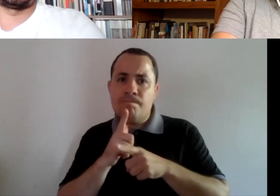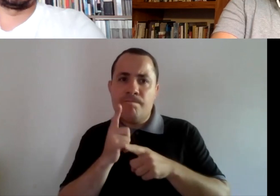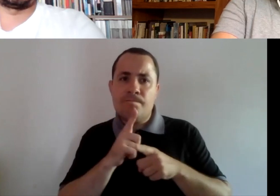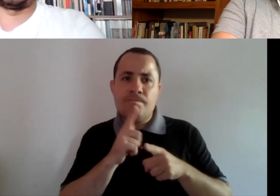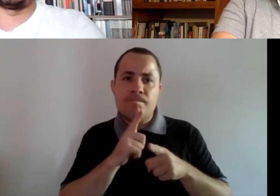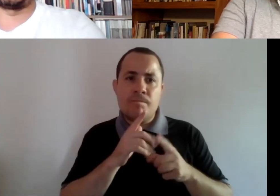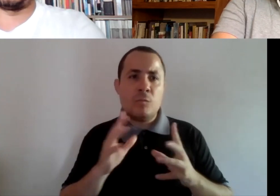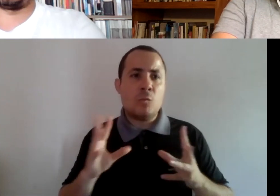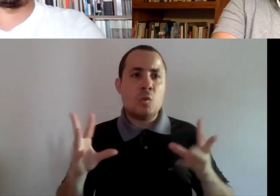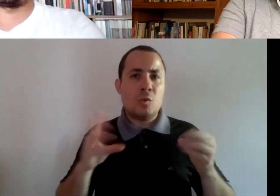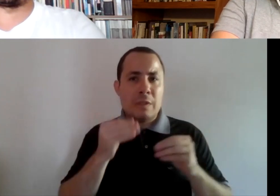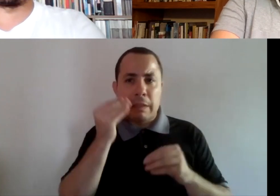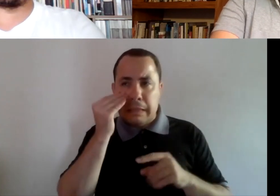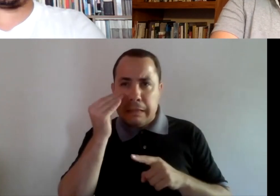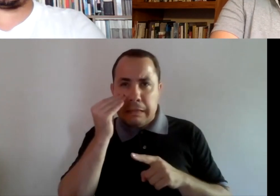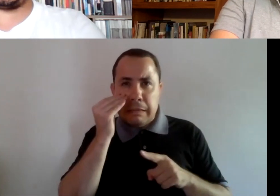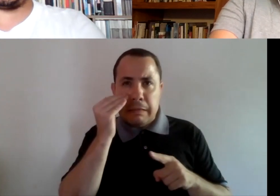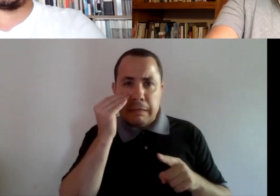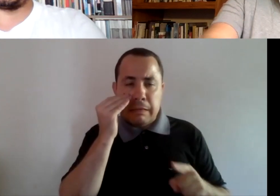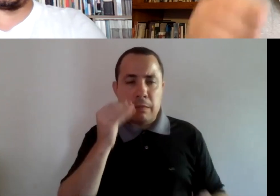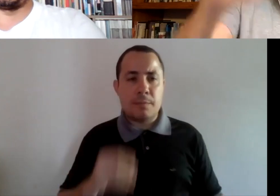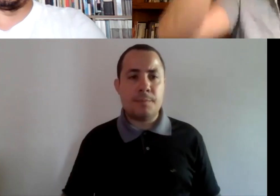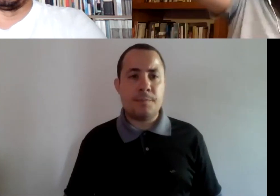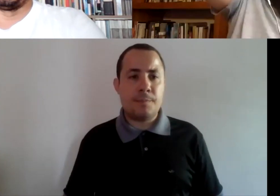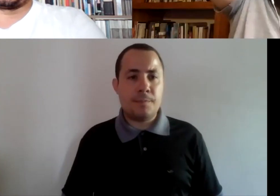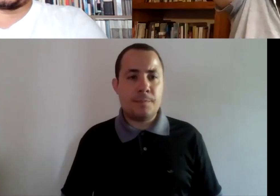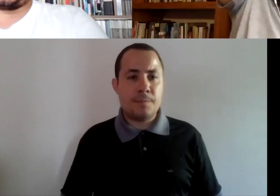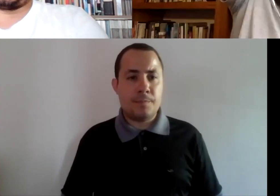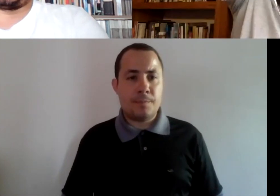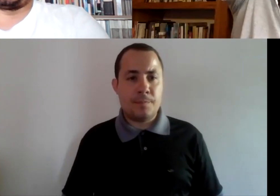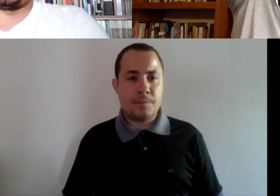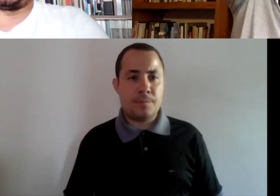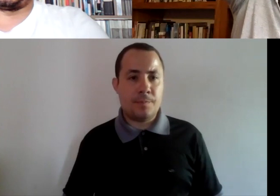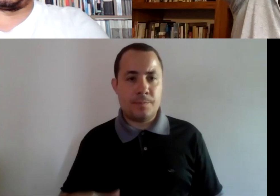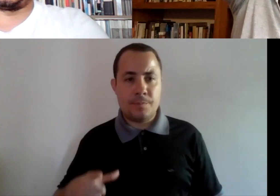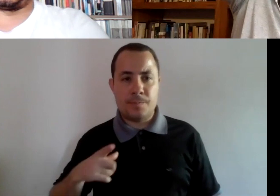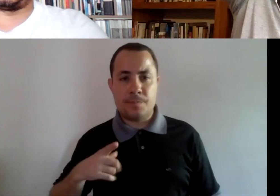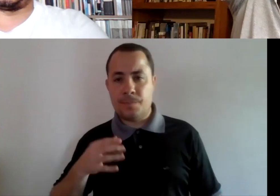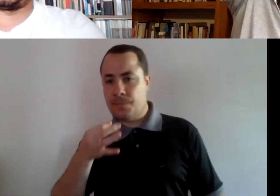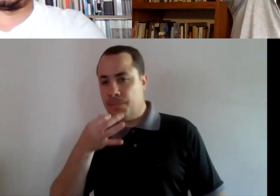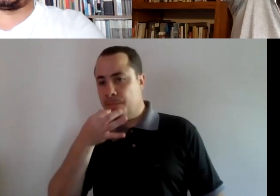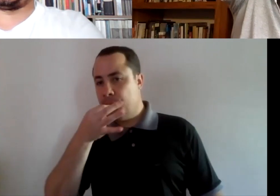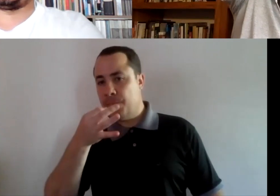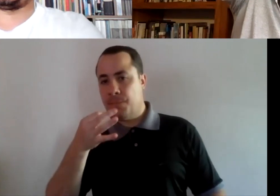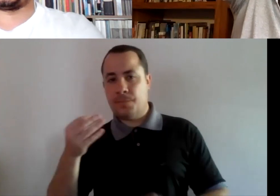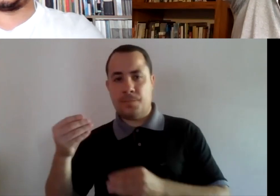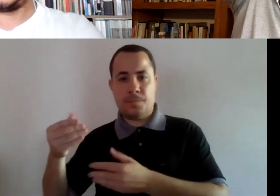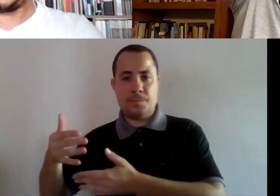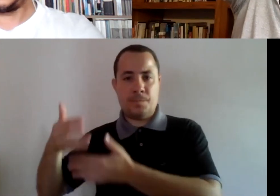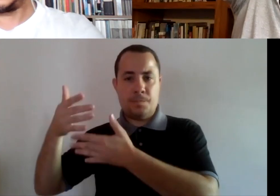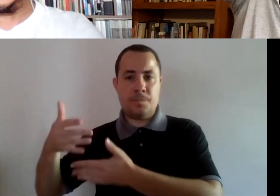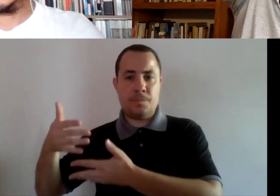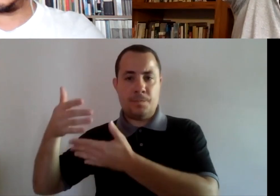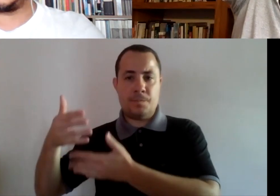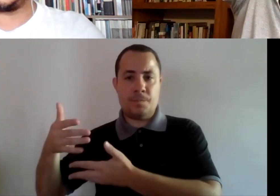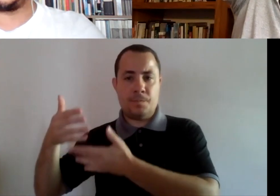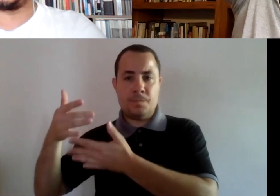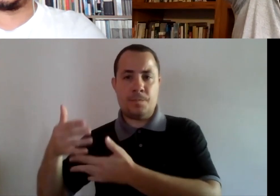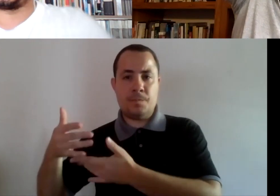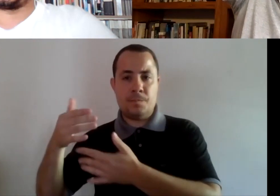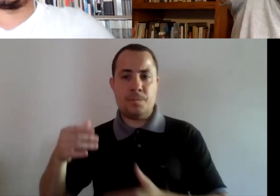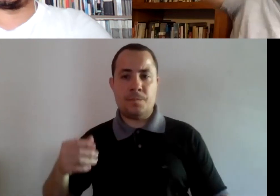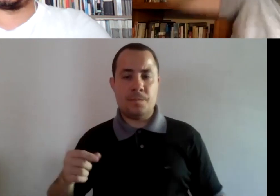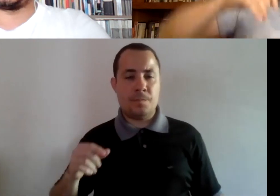são muito concorridos, né? Tem um comentário aqui, só que vale a pena a gente retomar, acho que é da Lilian de Carvalho, aqui, que ela fala,